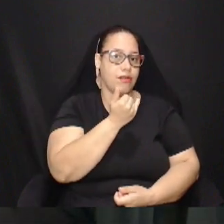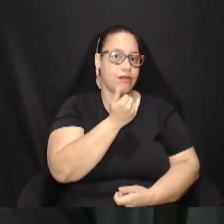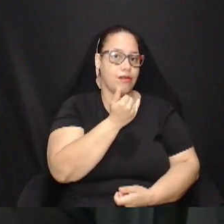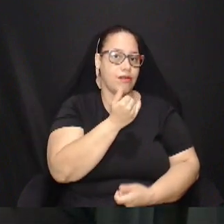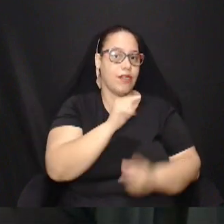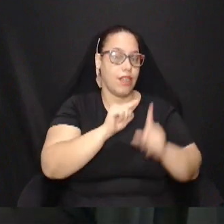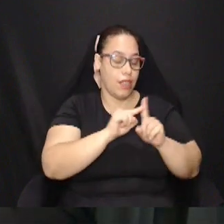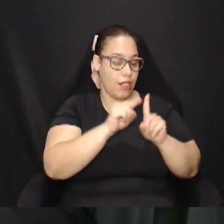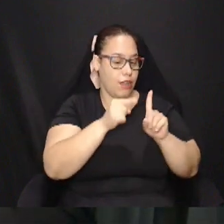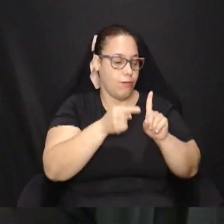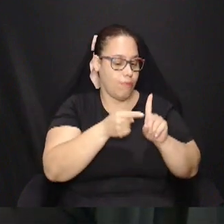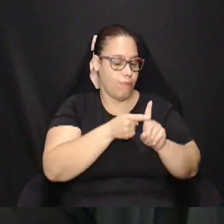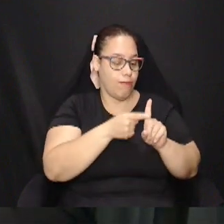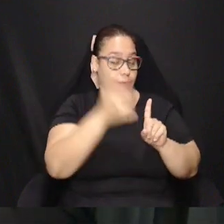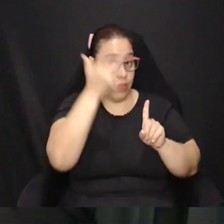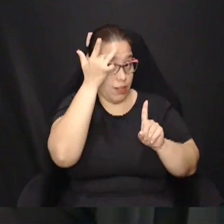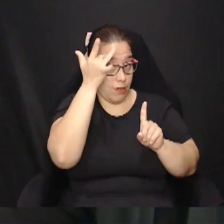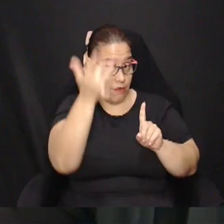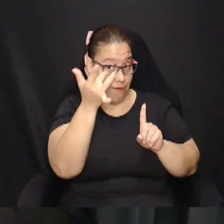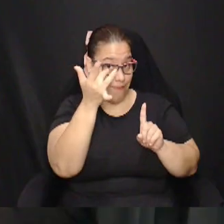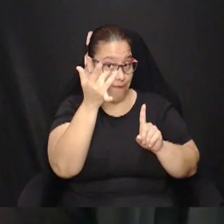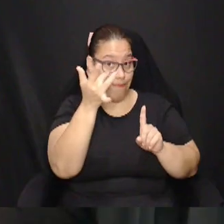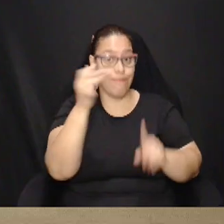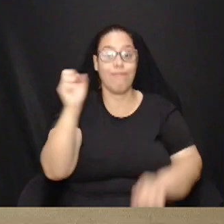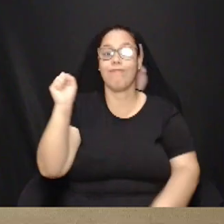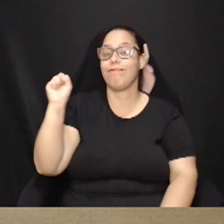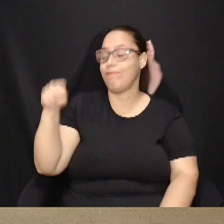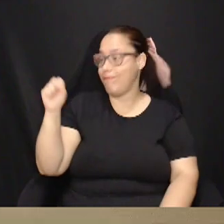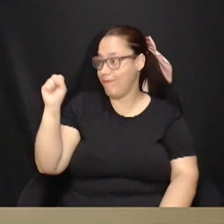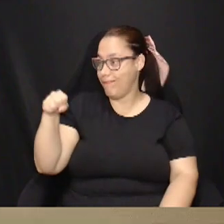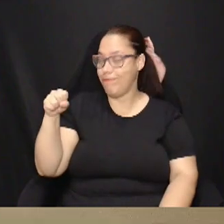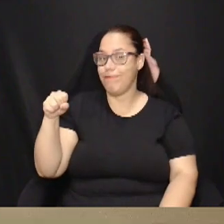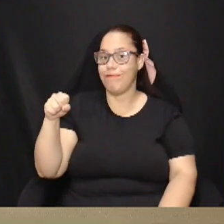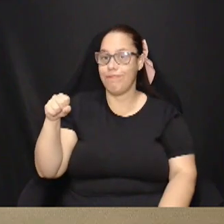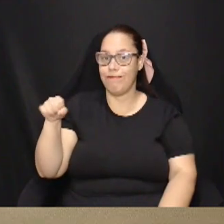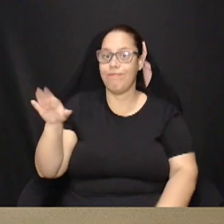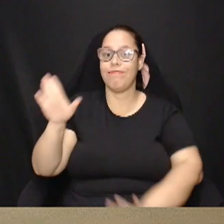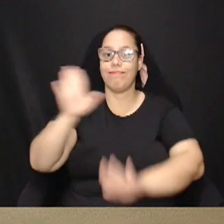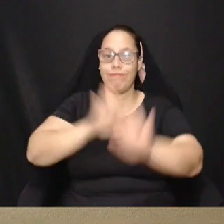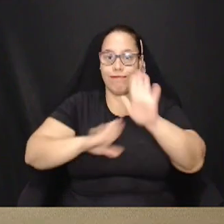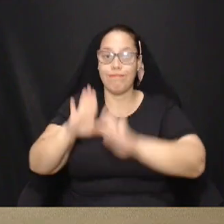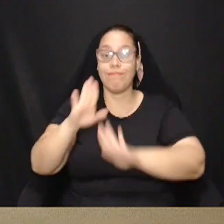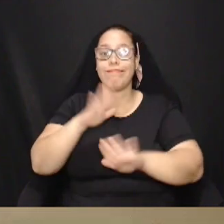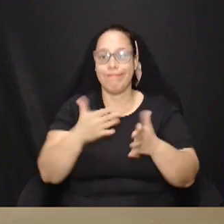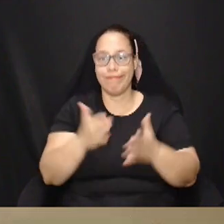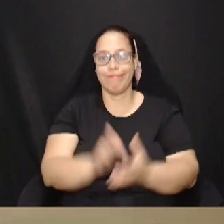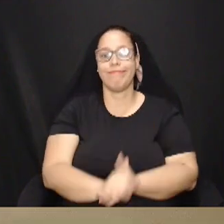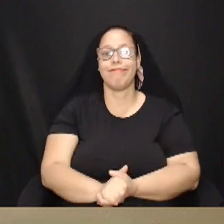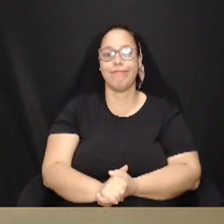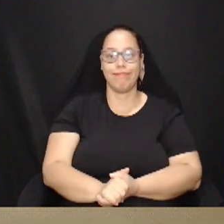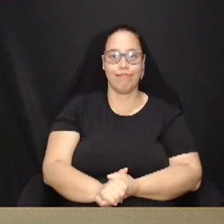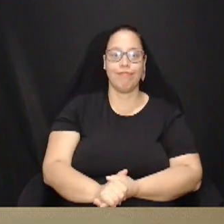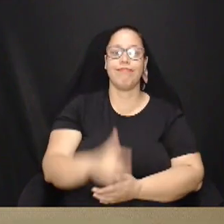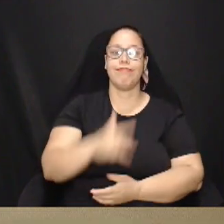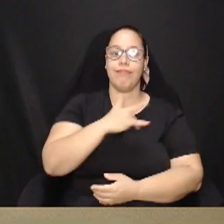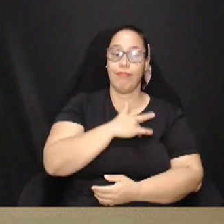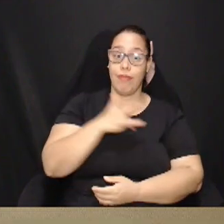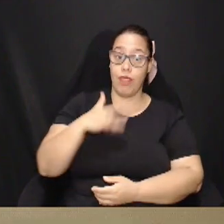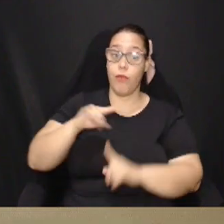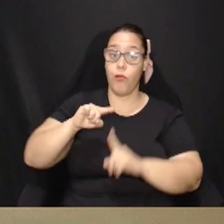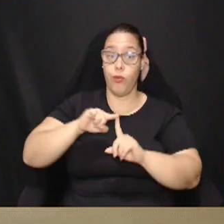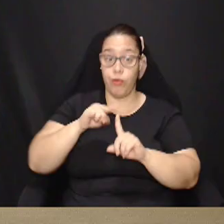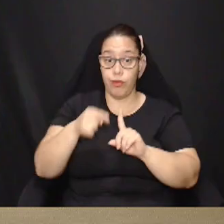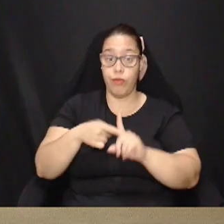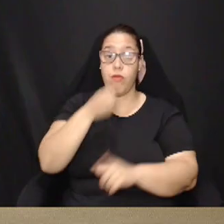mais facilmente. Né? Precisa cuidar mesmo, né? Para você poder ter ali a saúde para você engravidar. Muito bem, tá bom.